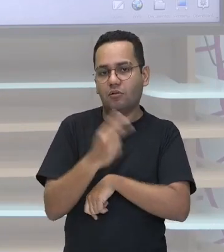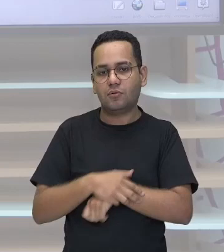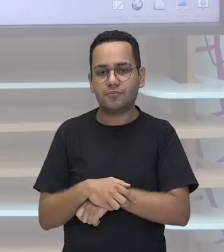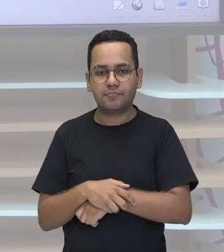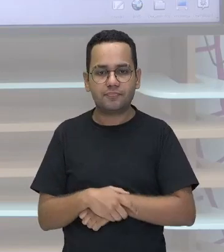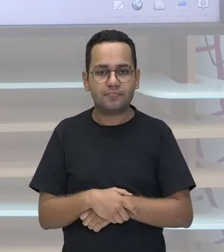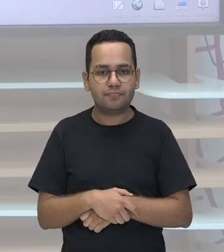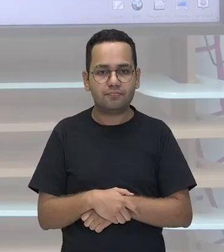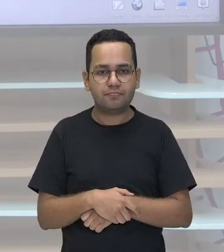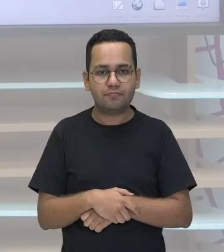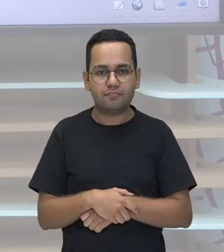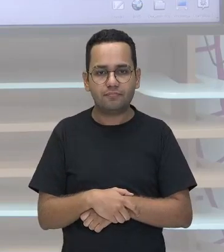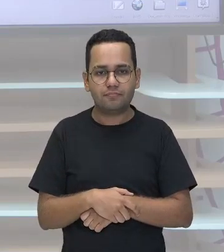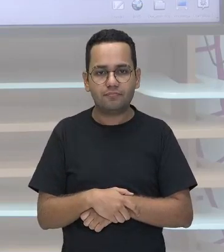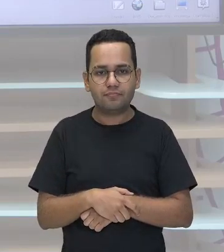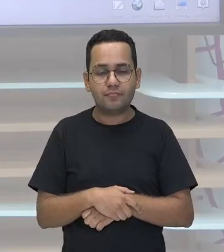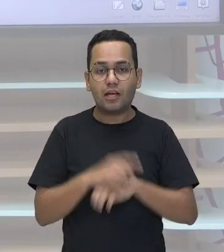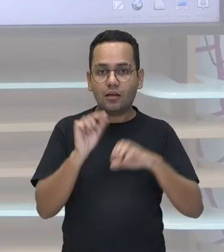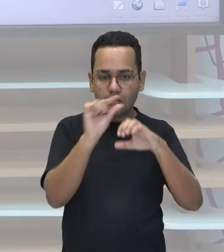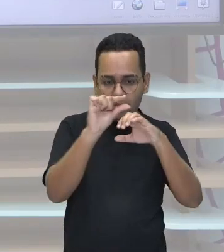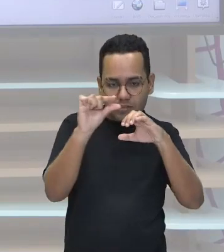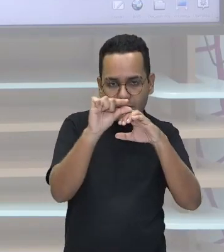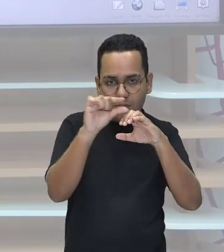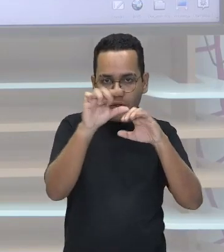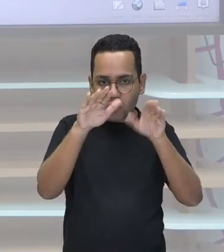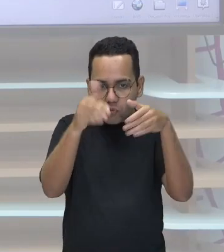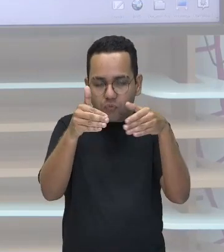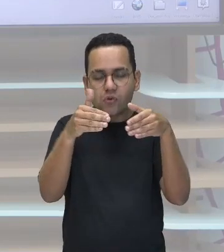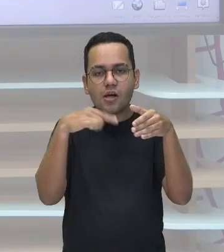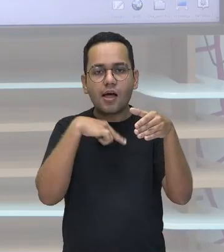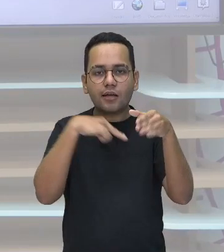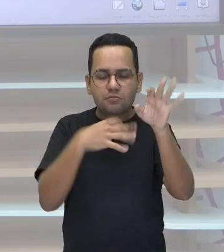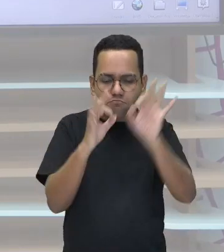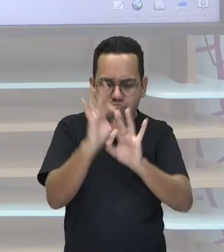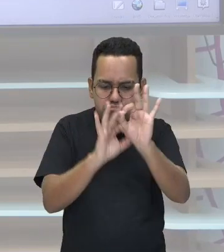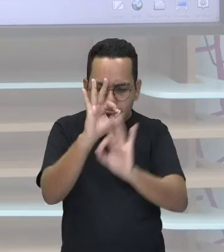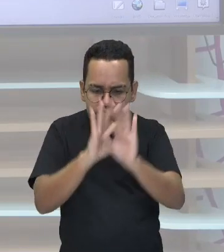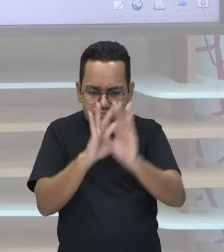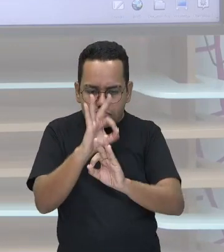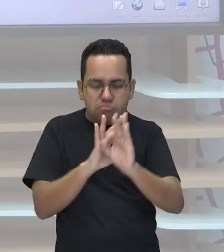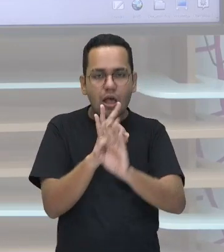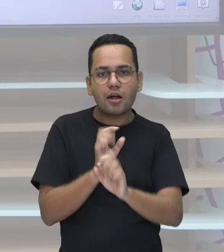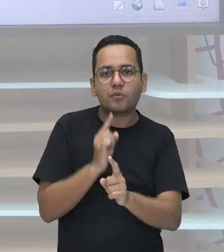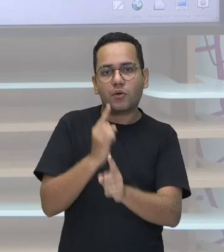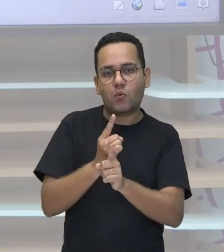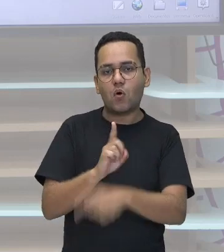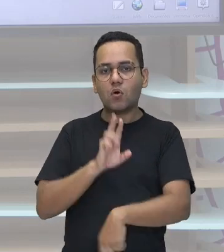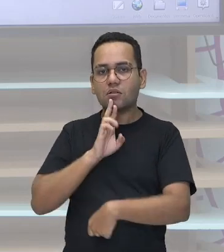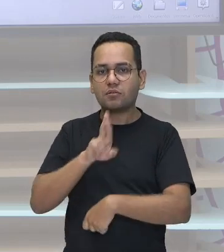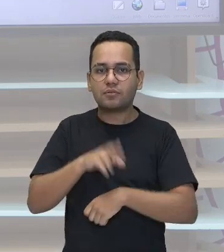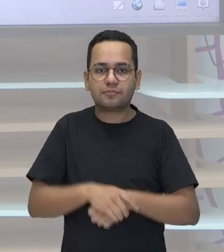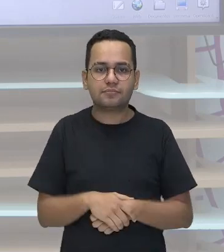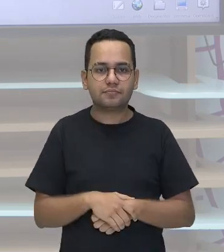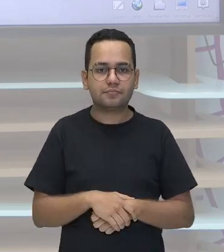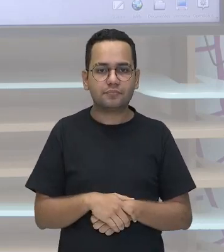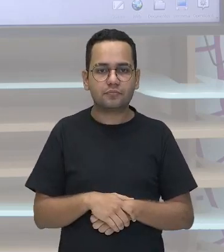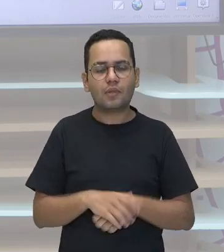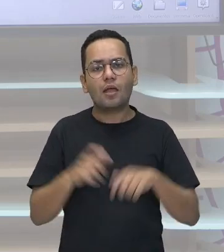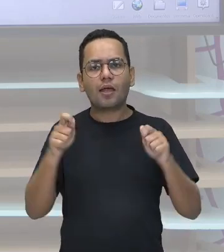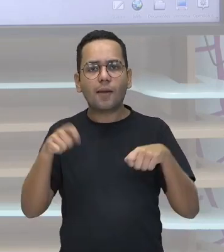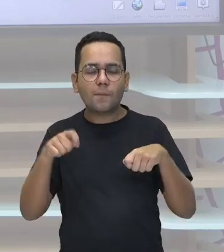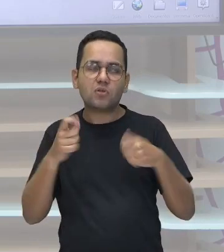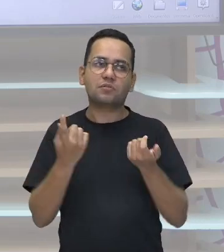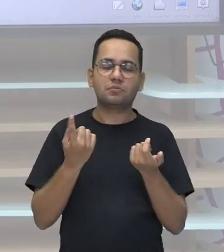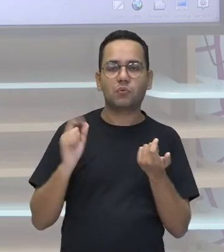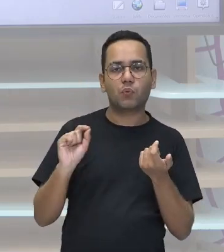são os expoentes e trabalha ali a a equação tá que poderá ser uma equação do primeiro grau